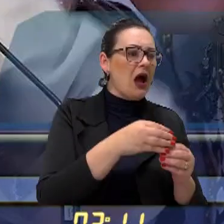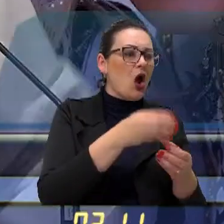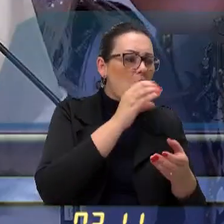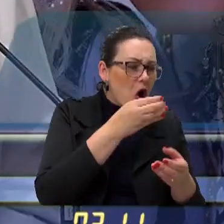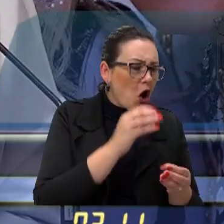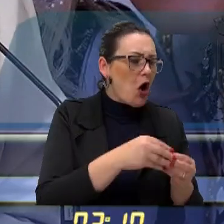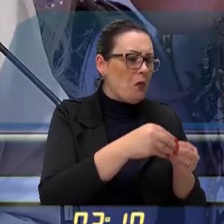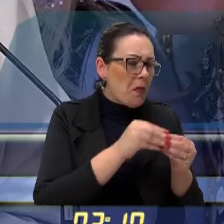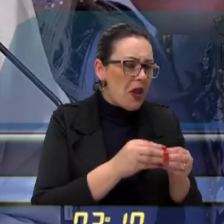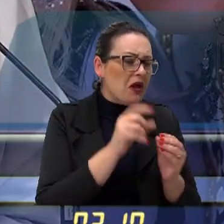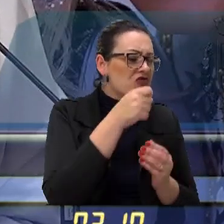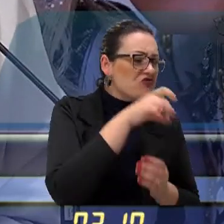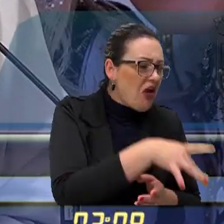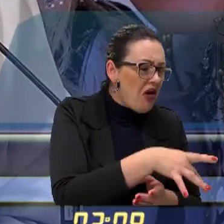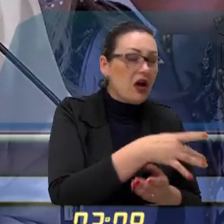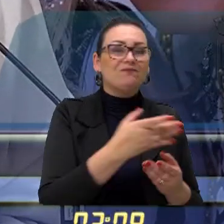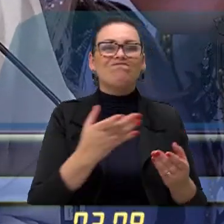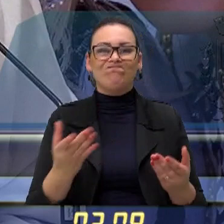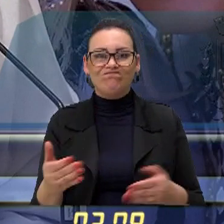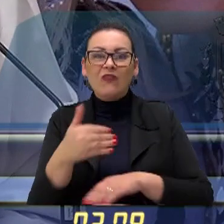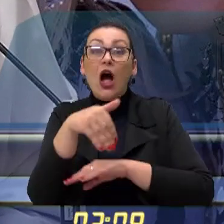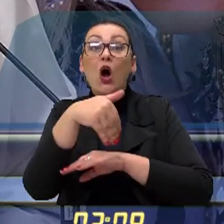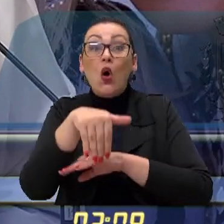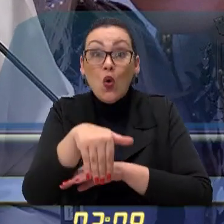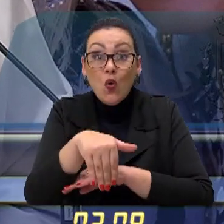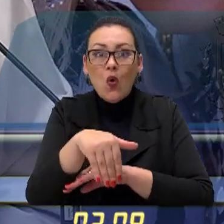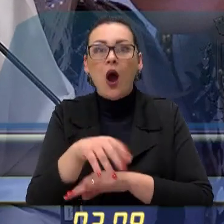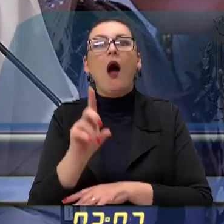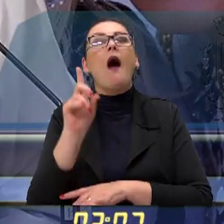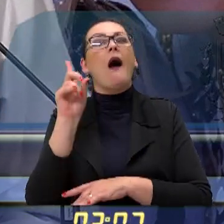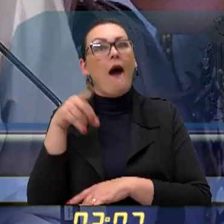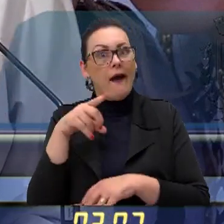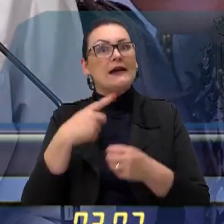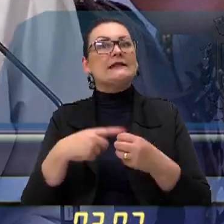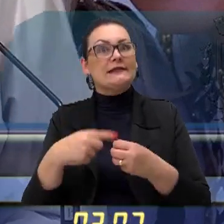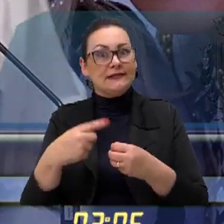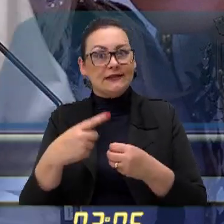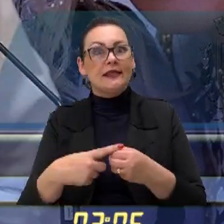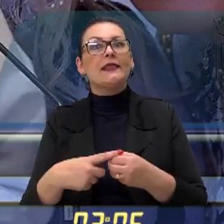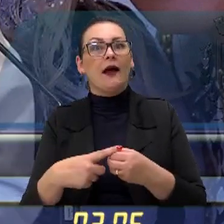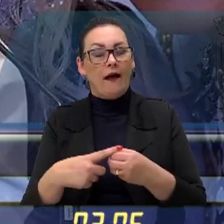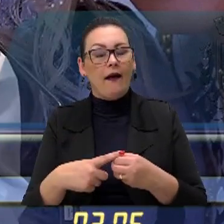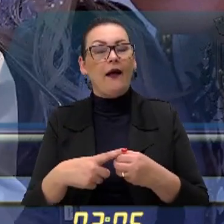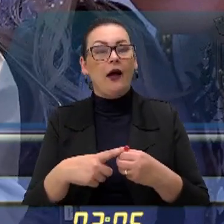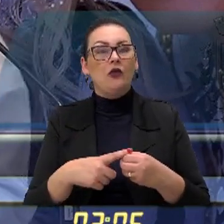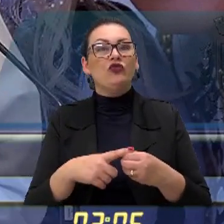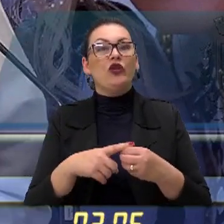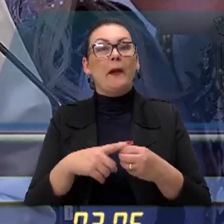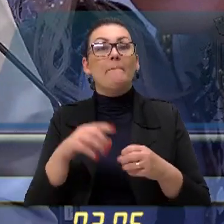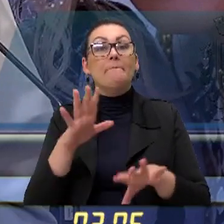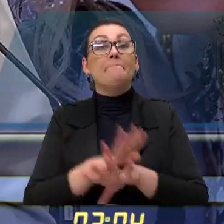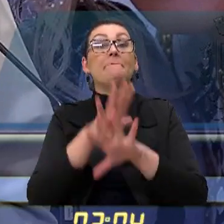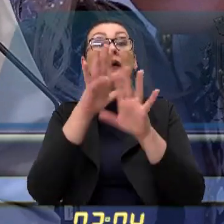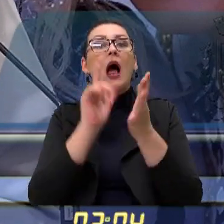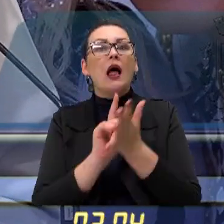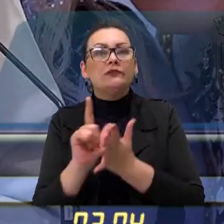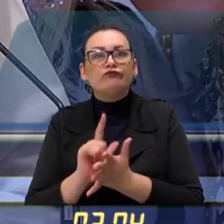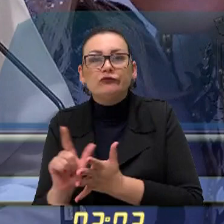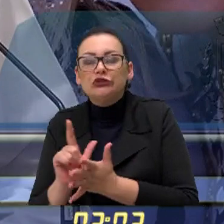copo plástico jogado. Isto que o município de Santa Cruz do Sul é tido e é um dos municípios